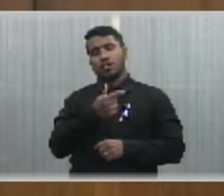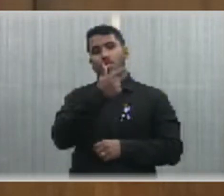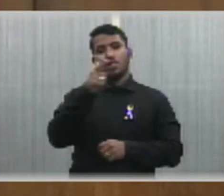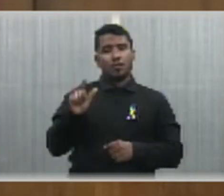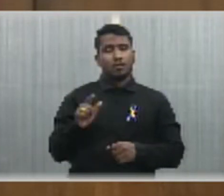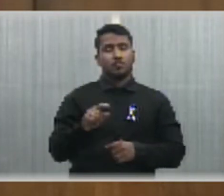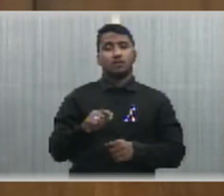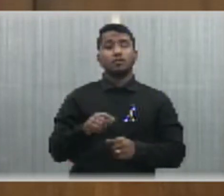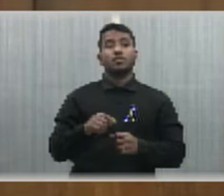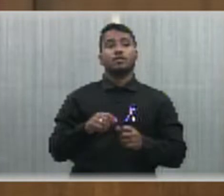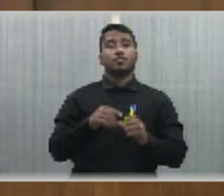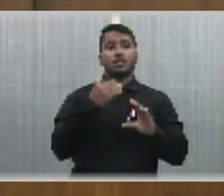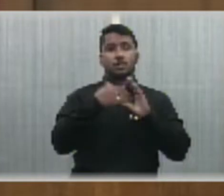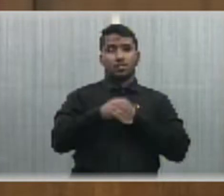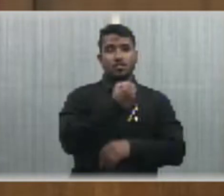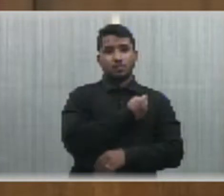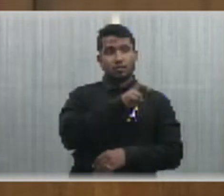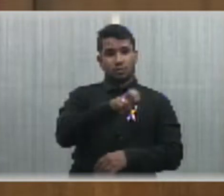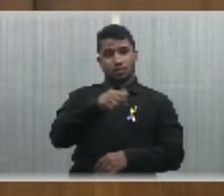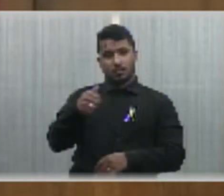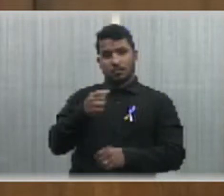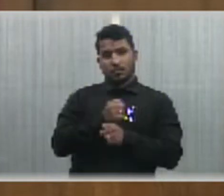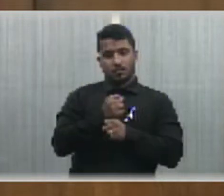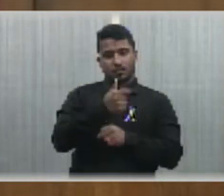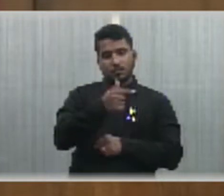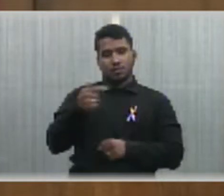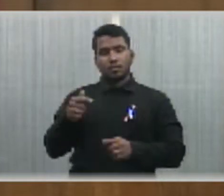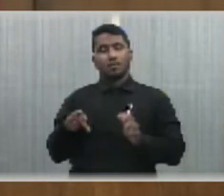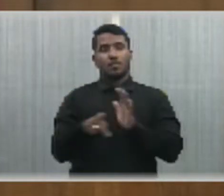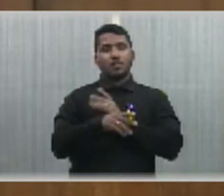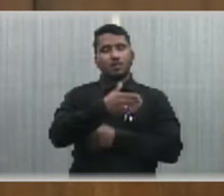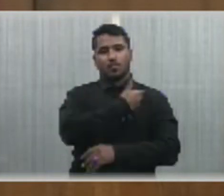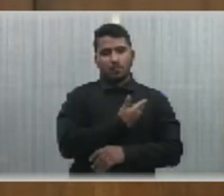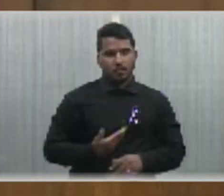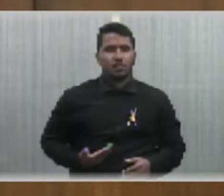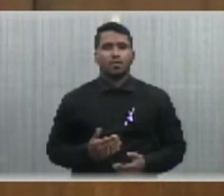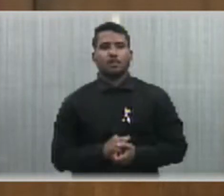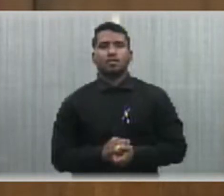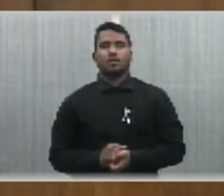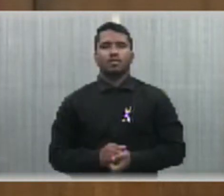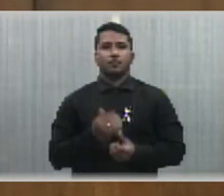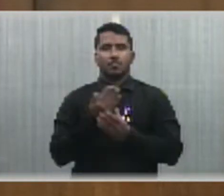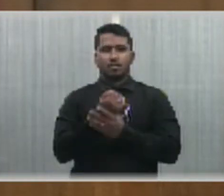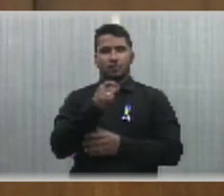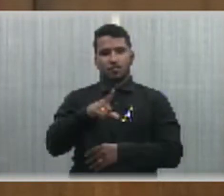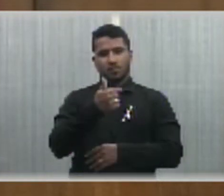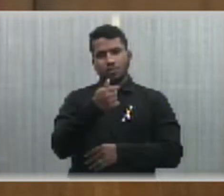33/2022, mensagem de número 57/2022 do Poder Executivo. Processo AL